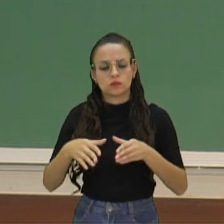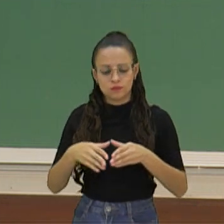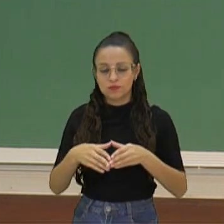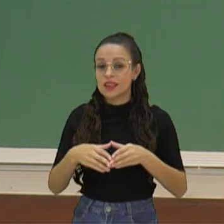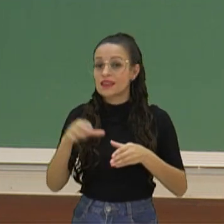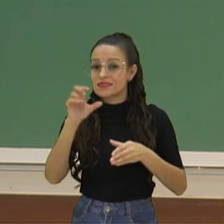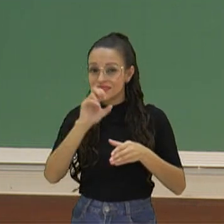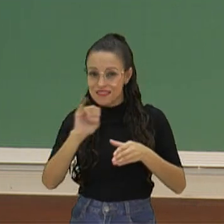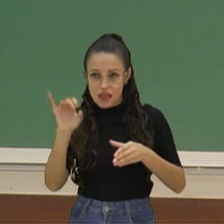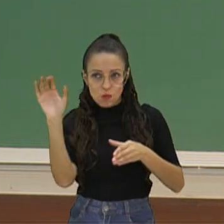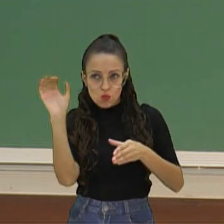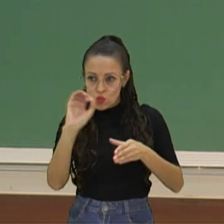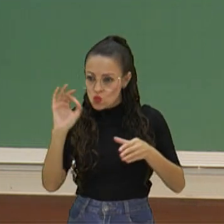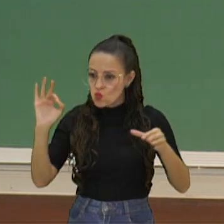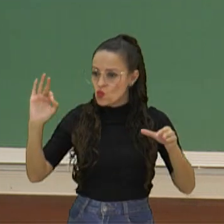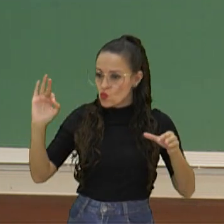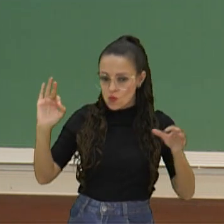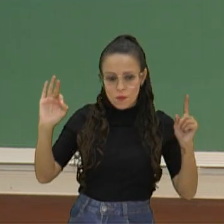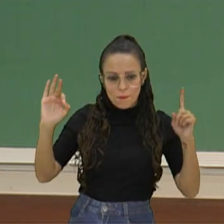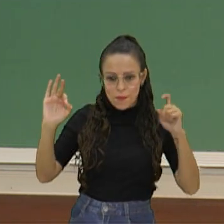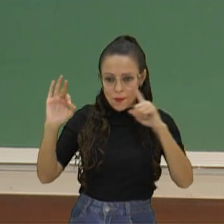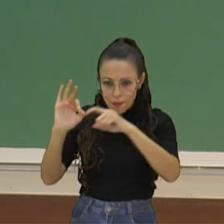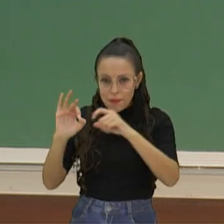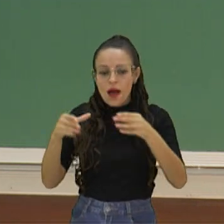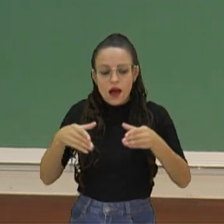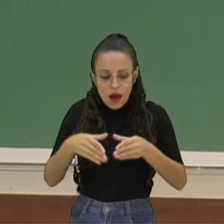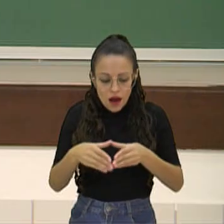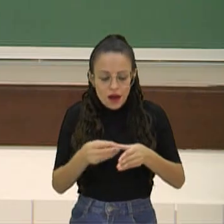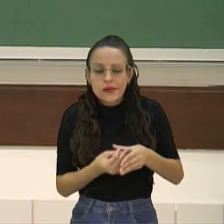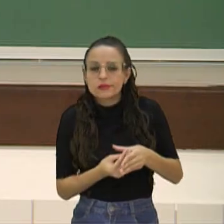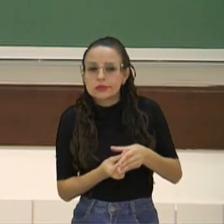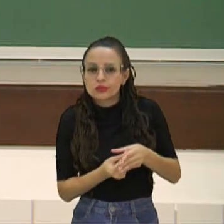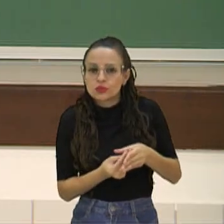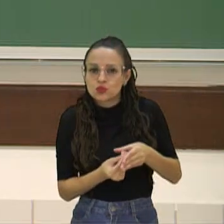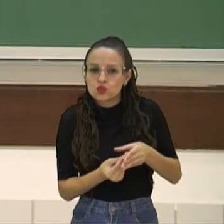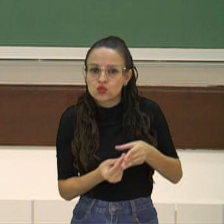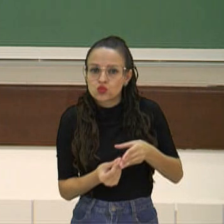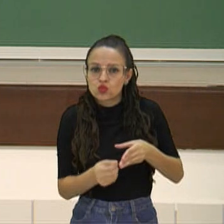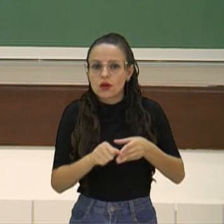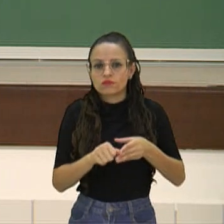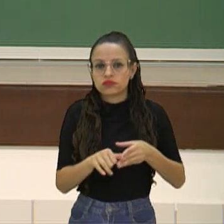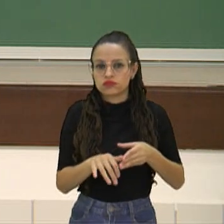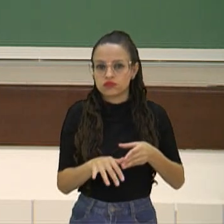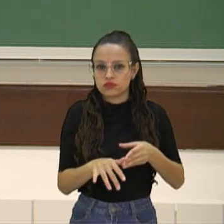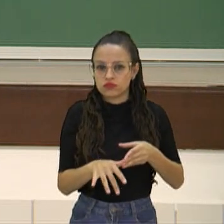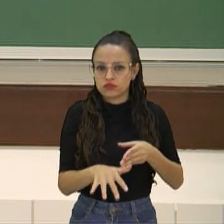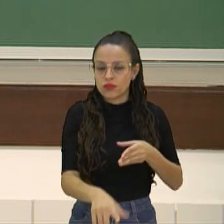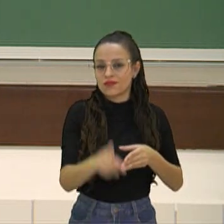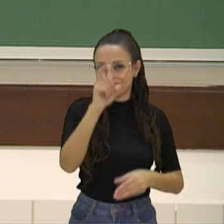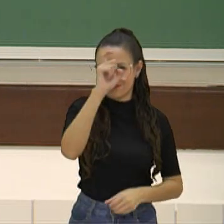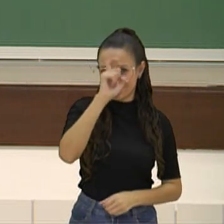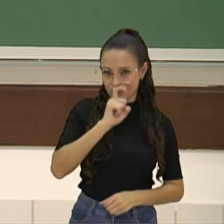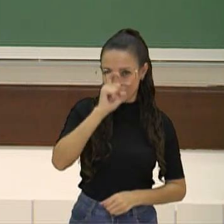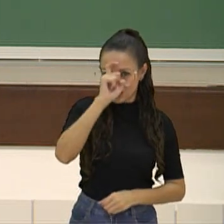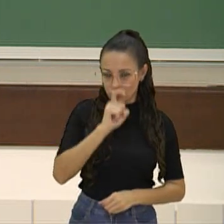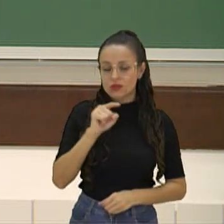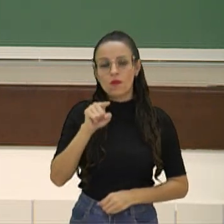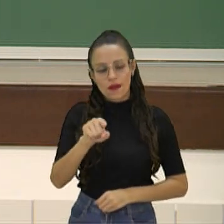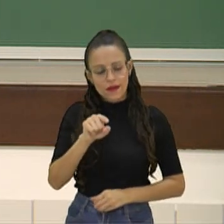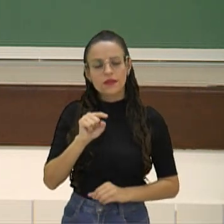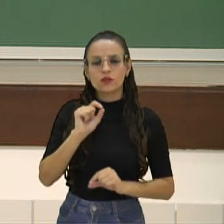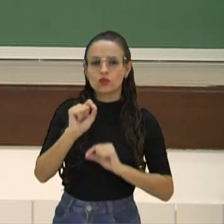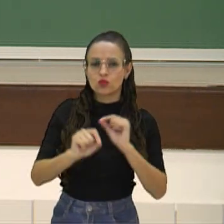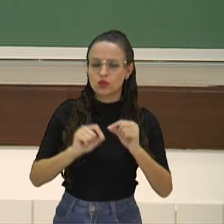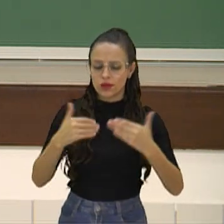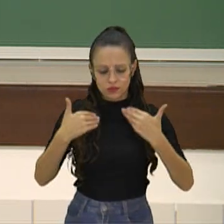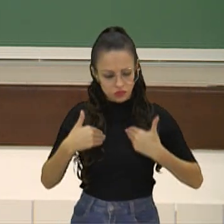ocorra a fecundação, ele descama, certo? E é liberado na forma de menstruação, que aí conforme